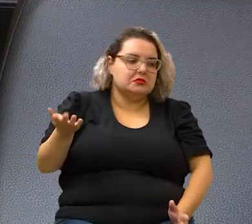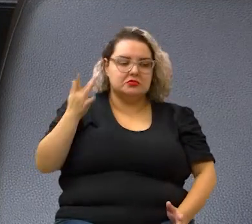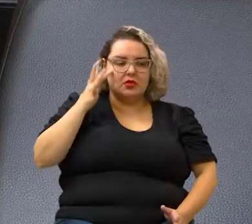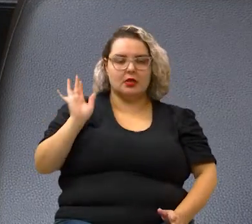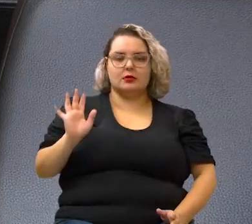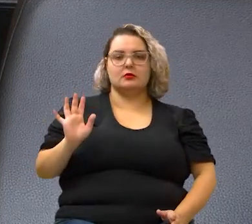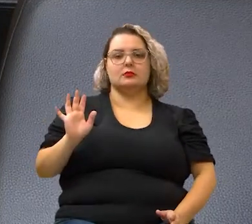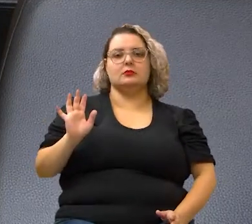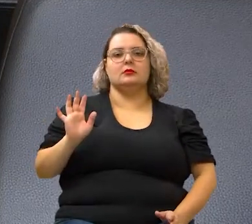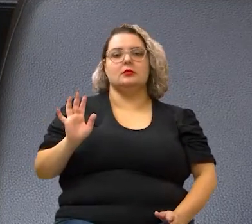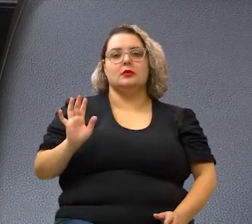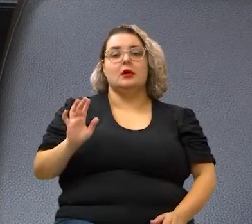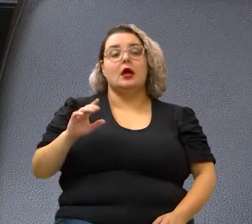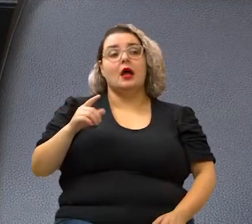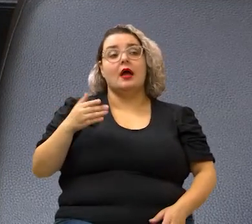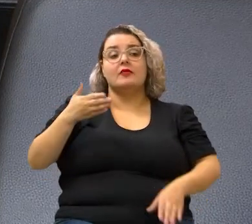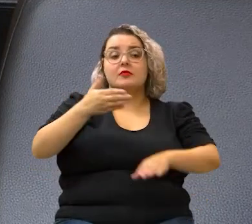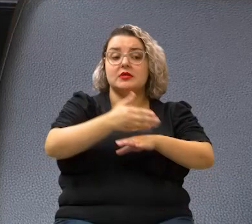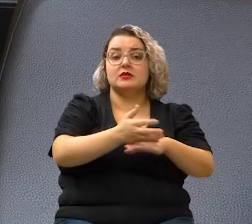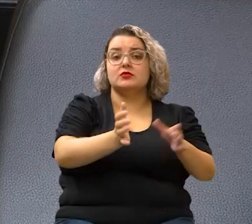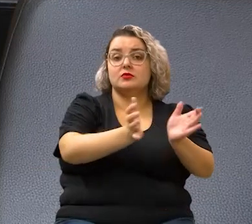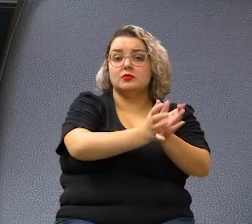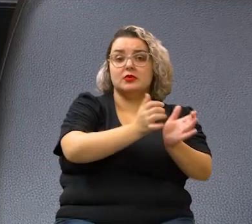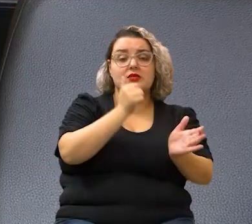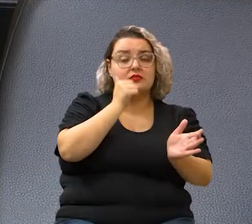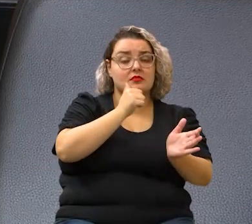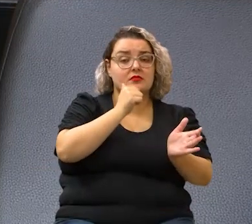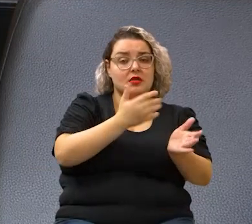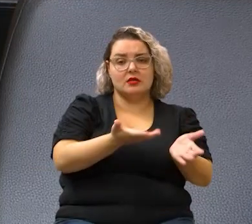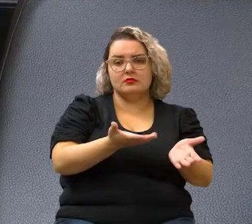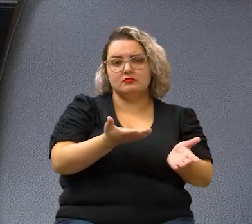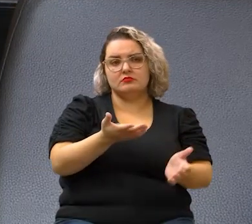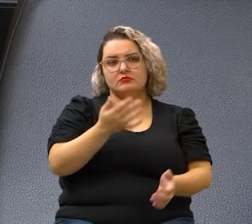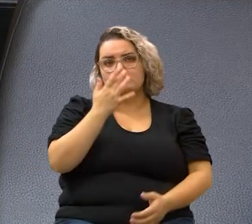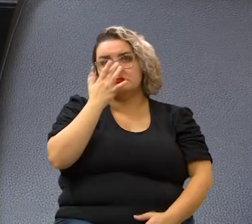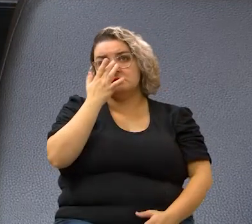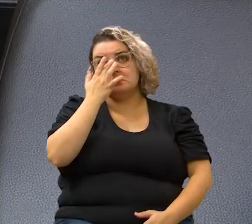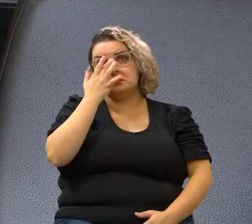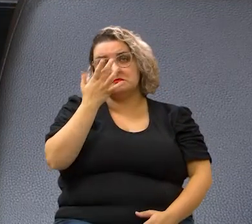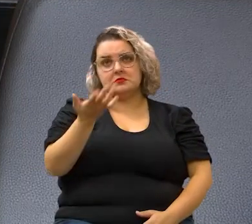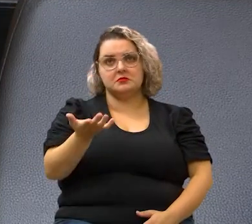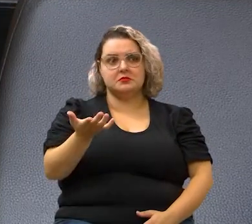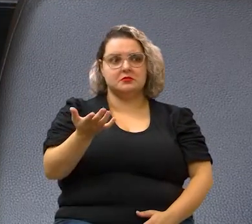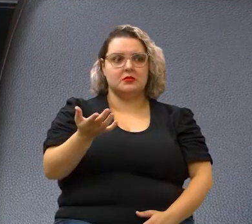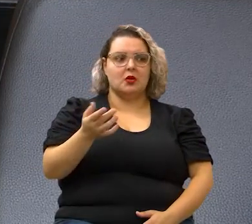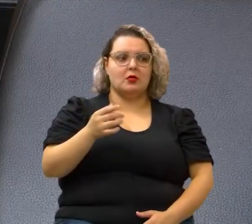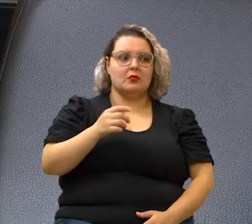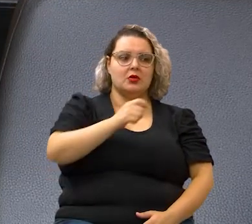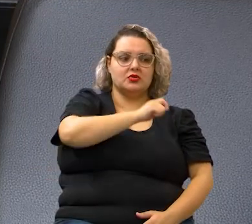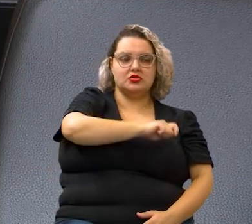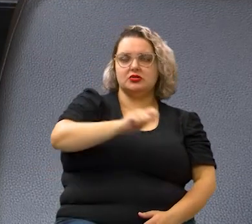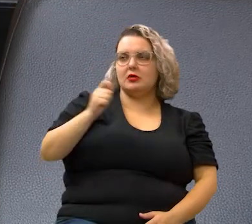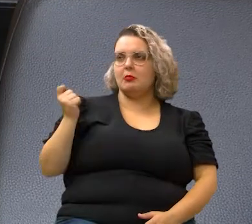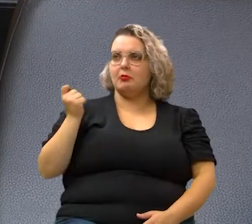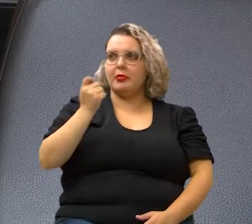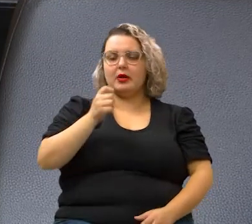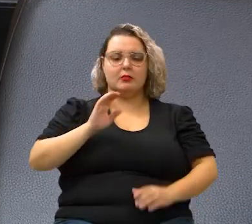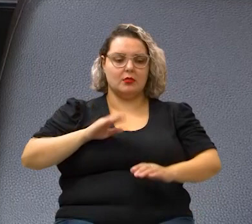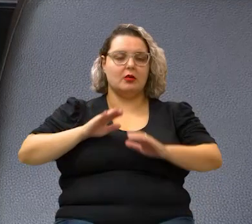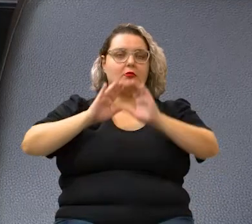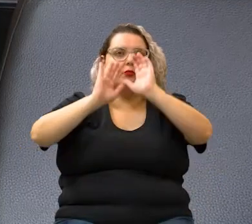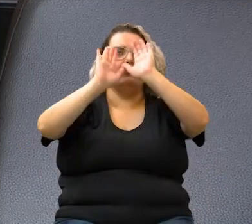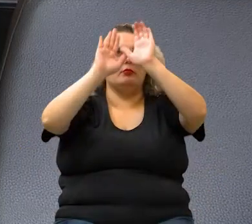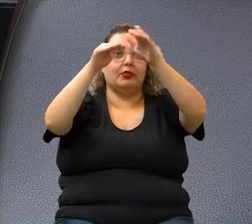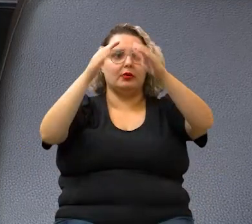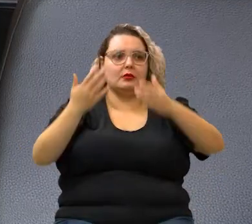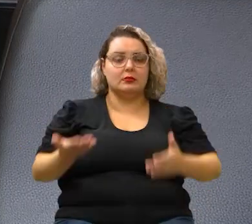não sei. Ele pega e vai participar de uma modalidade feminina. Vamos pôr uma partida de tênis, uma